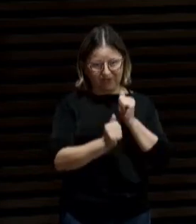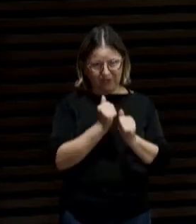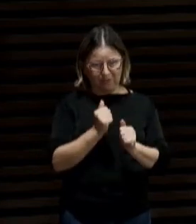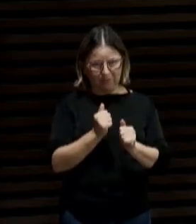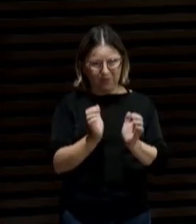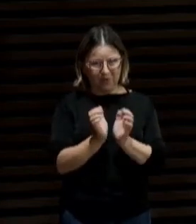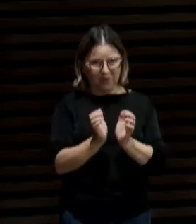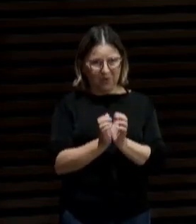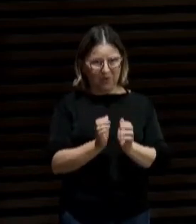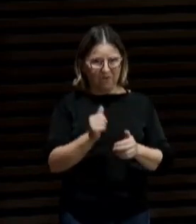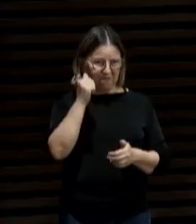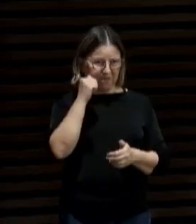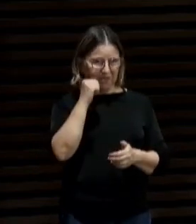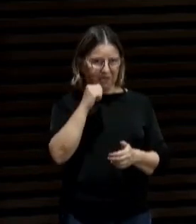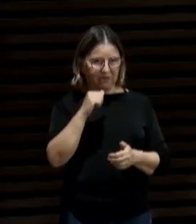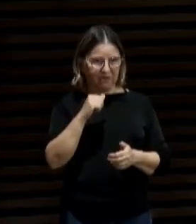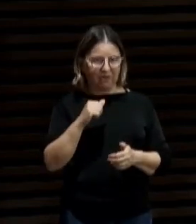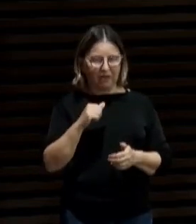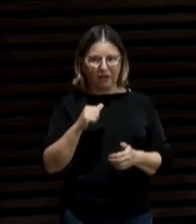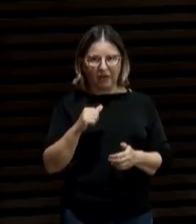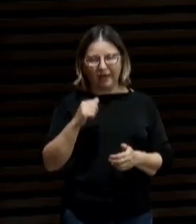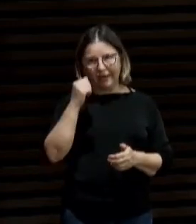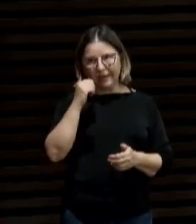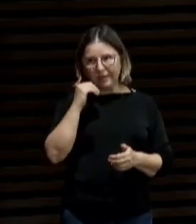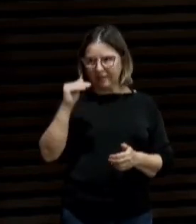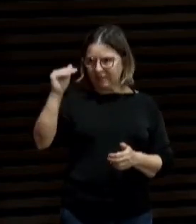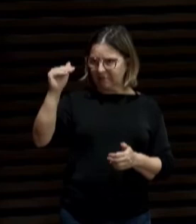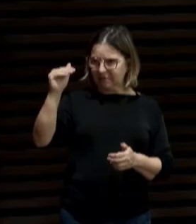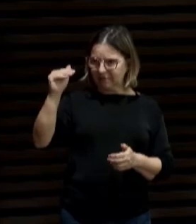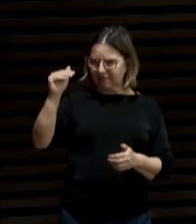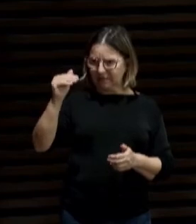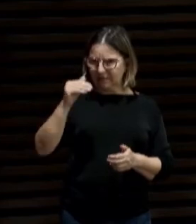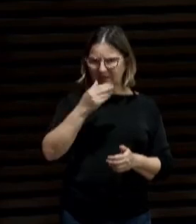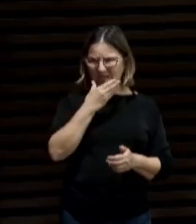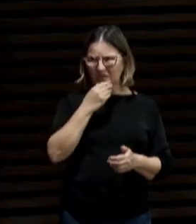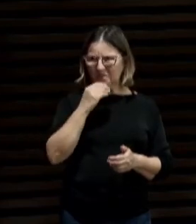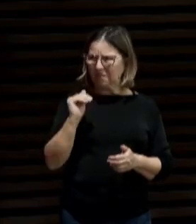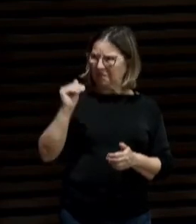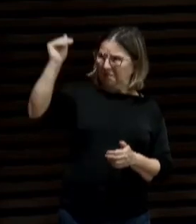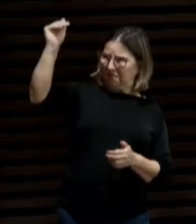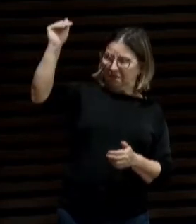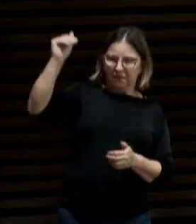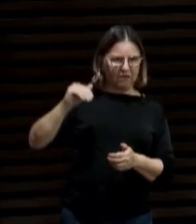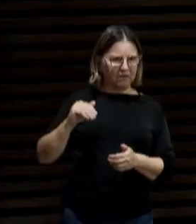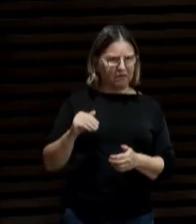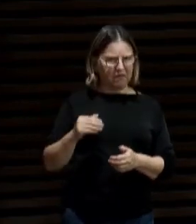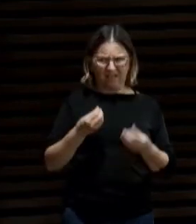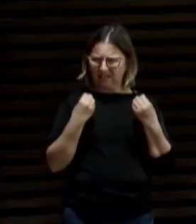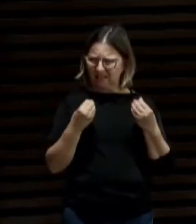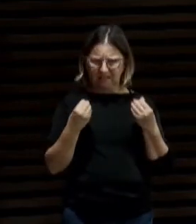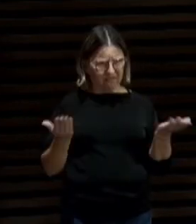as atletas desse tamanho e o cara desse tamanho. A hora que eu olhei aquilo, eu falei, não é possível, cara.